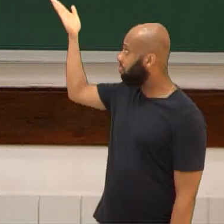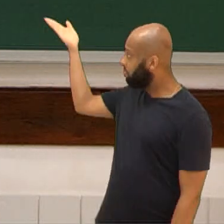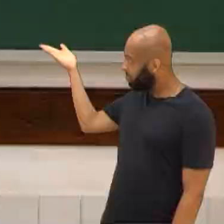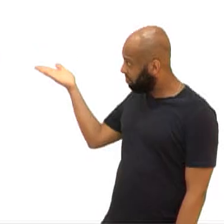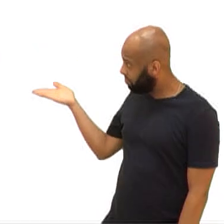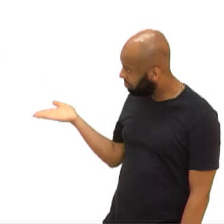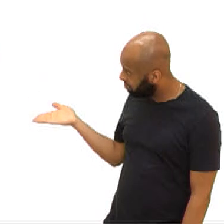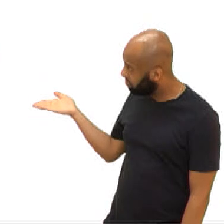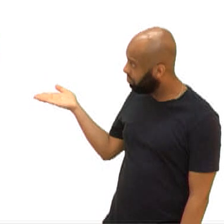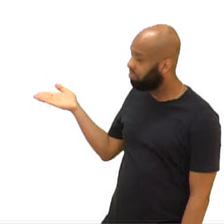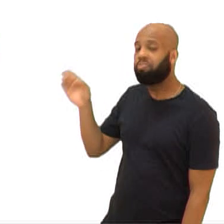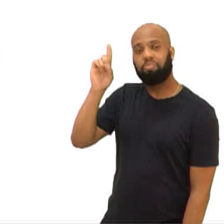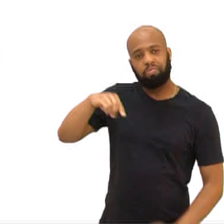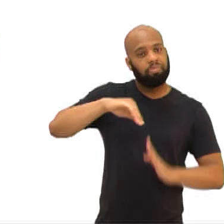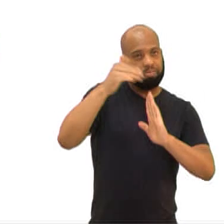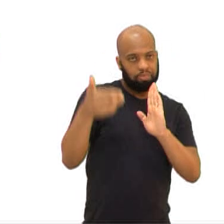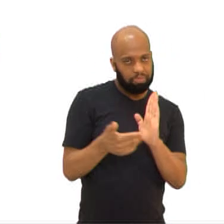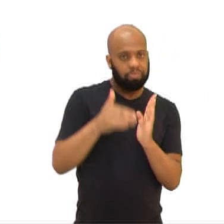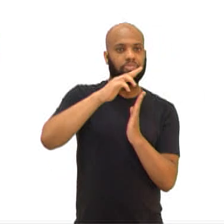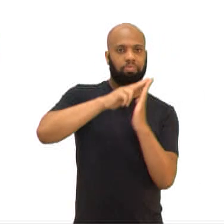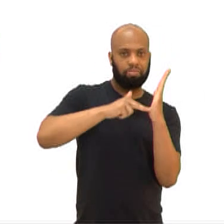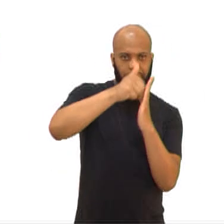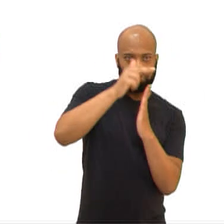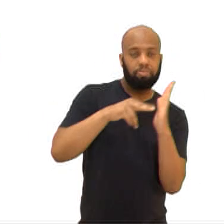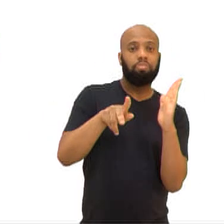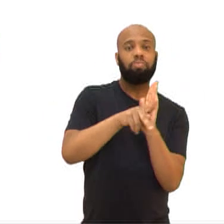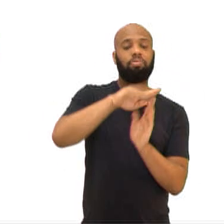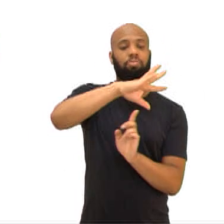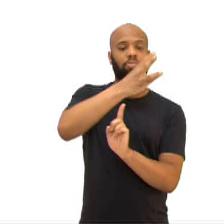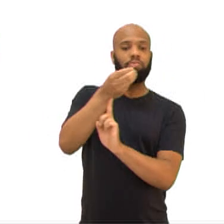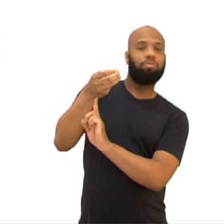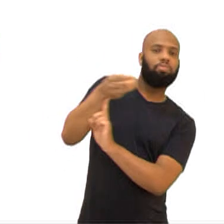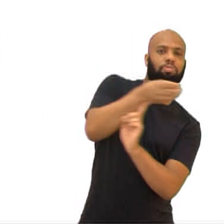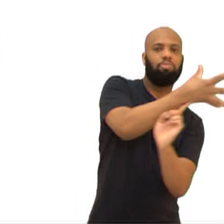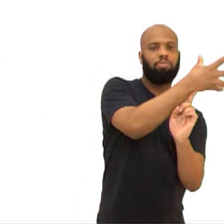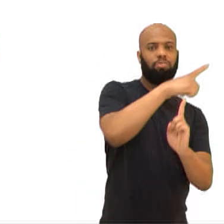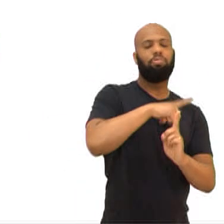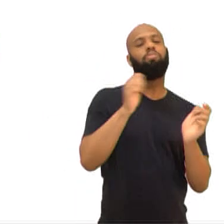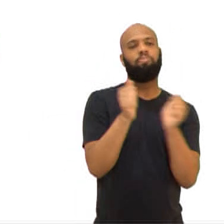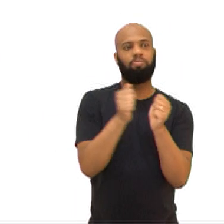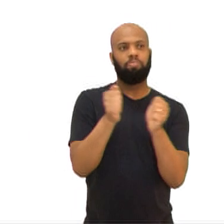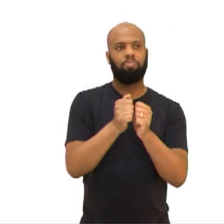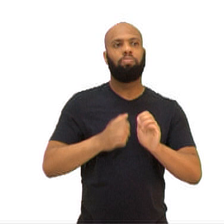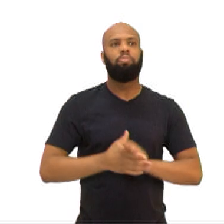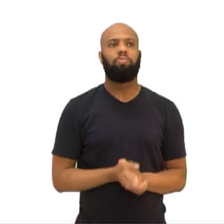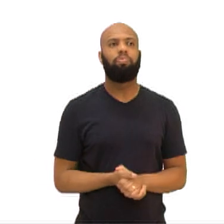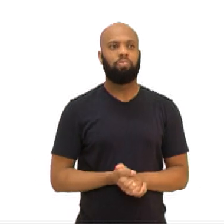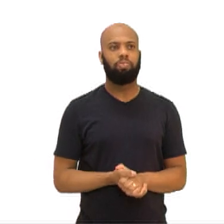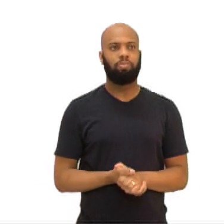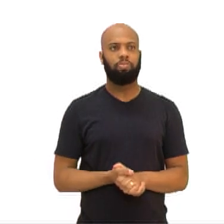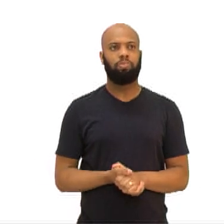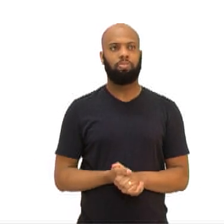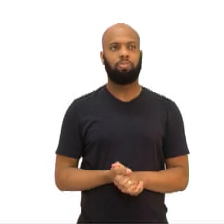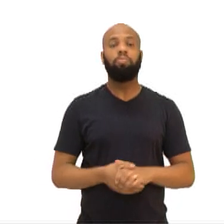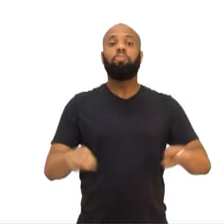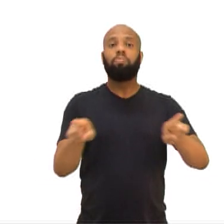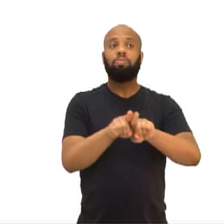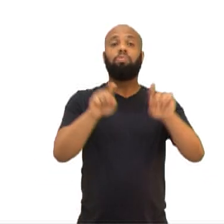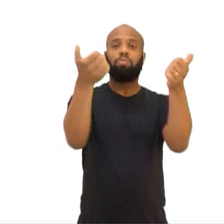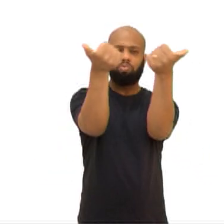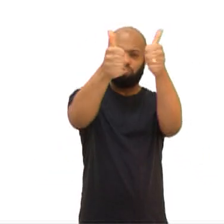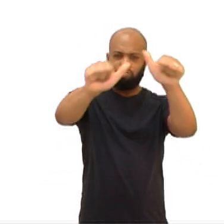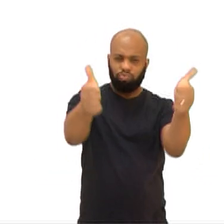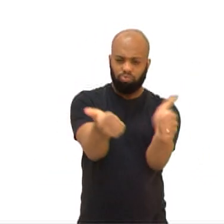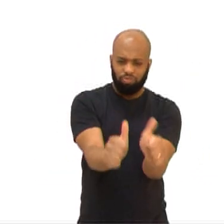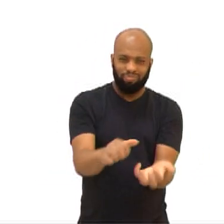Anita Malfatti, Di Cavalcanti, Vicente do Rego Monteiro são alguns dos destaques. Escultores também